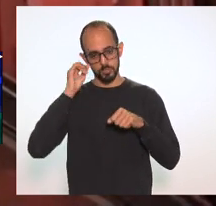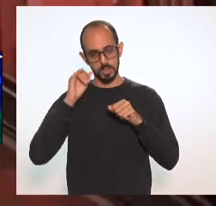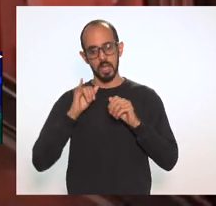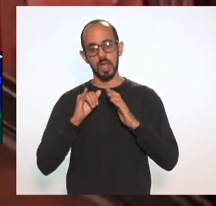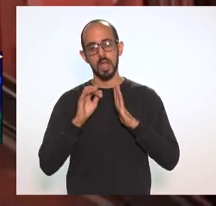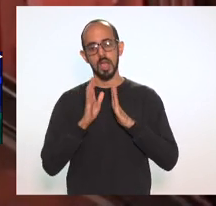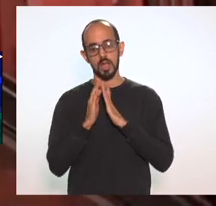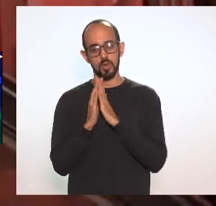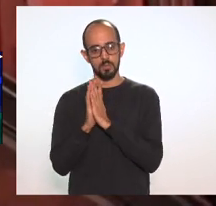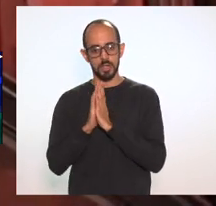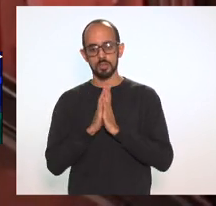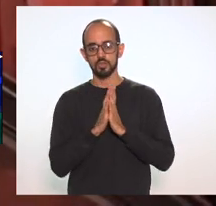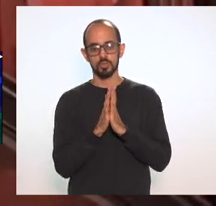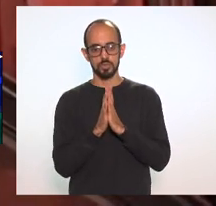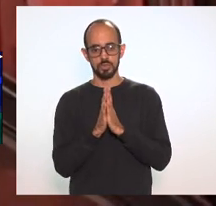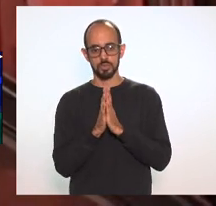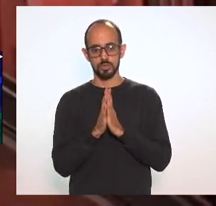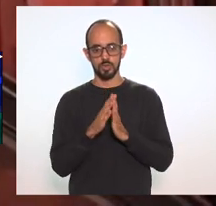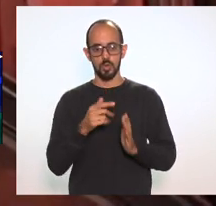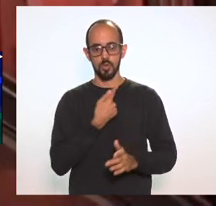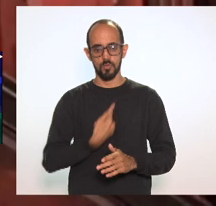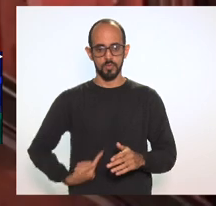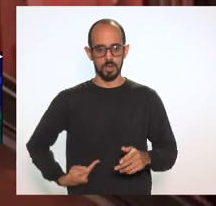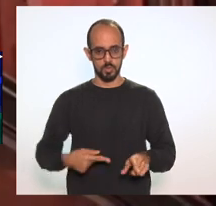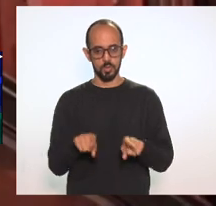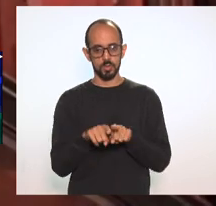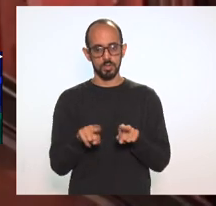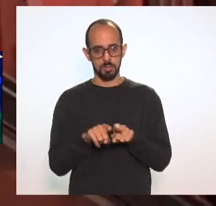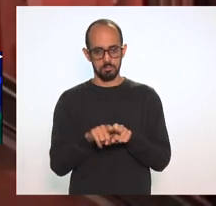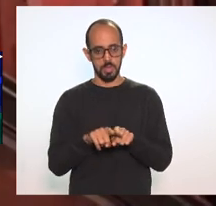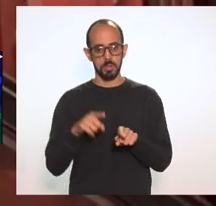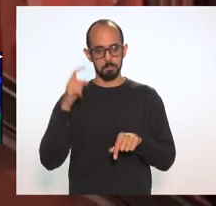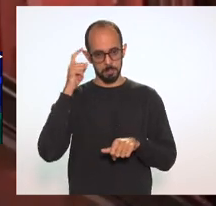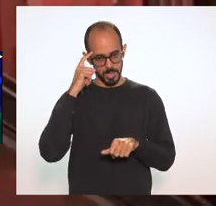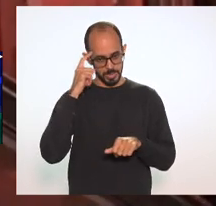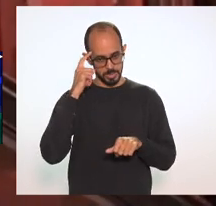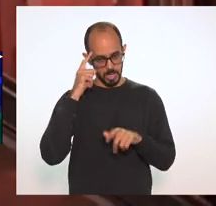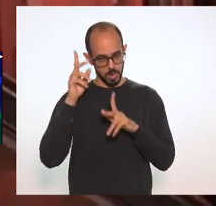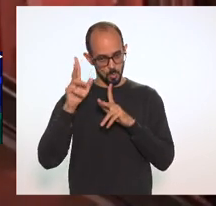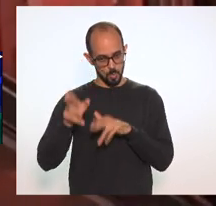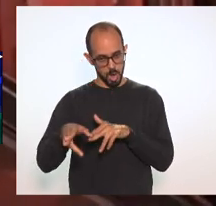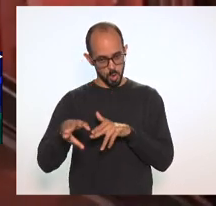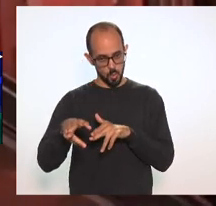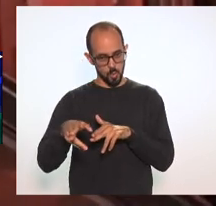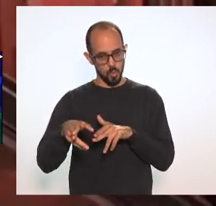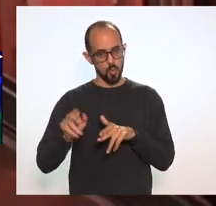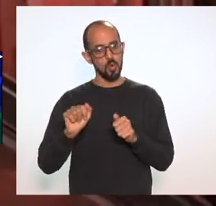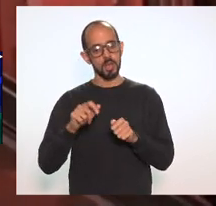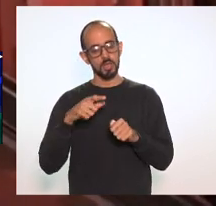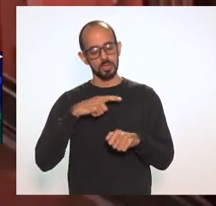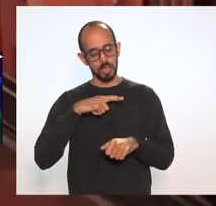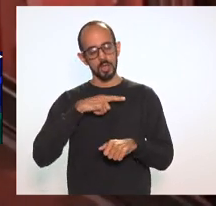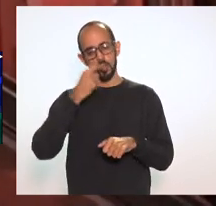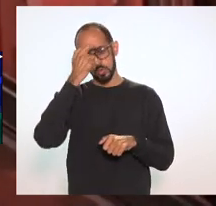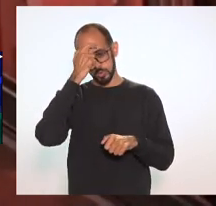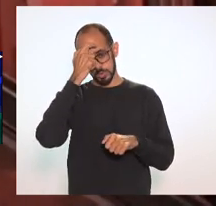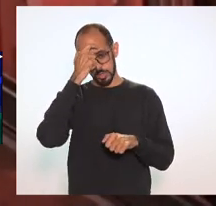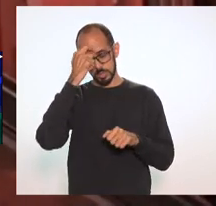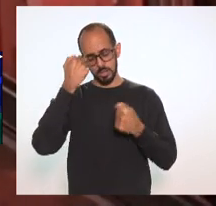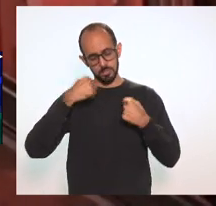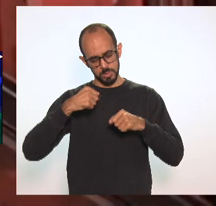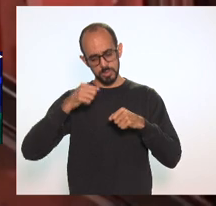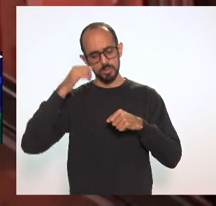o governador ele também pensa dessa forma ele tem consciência que precisamos evitar